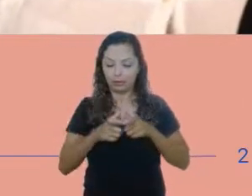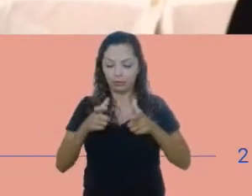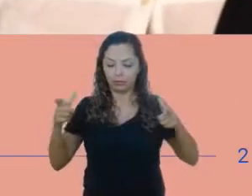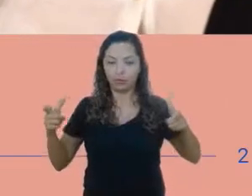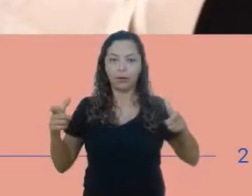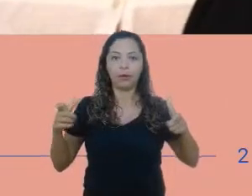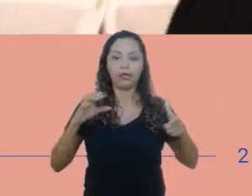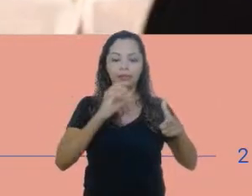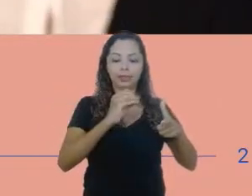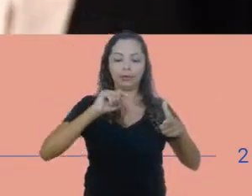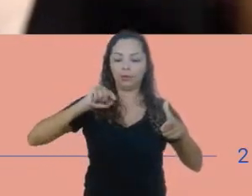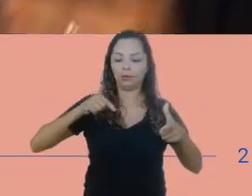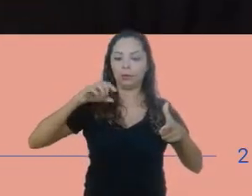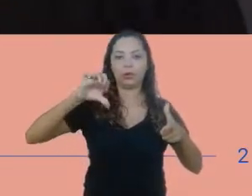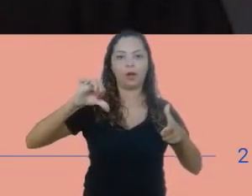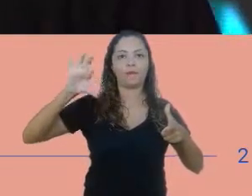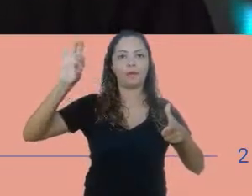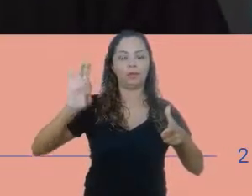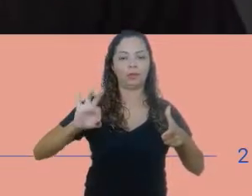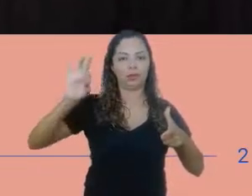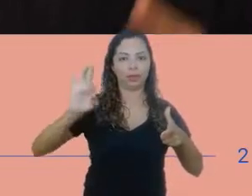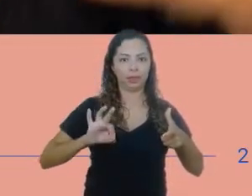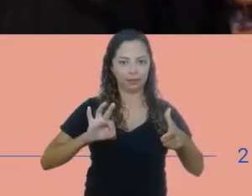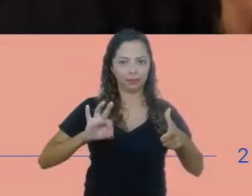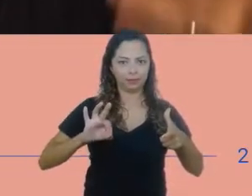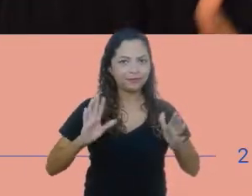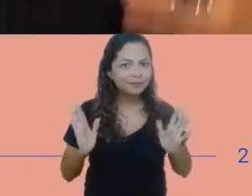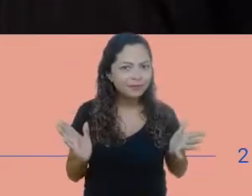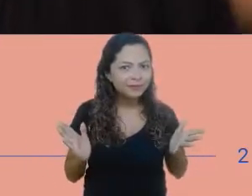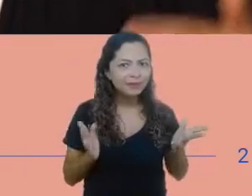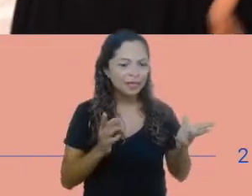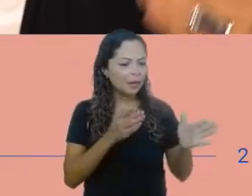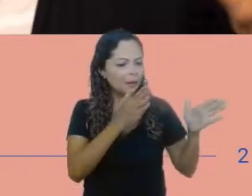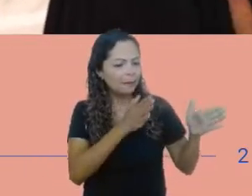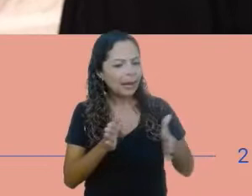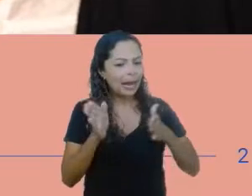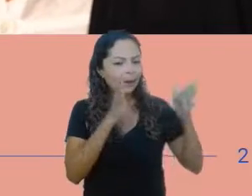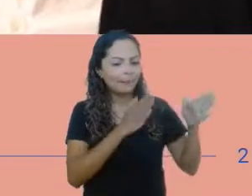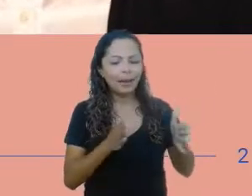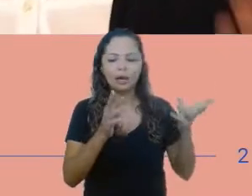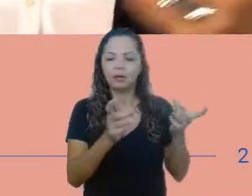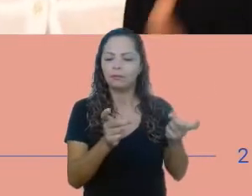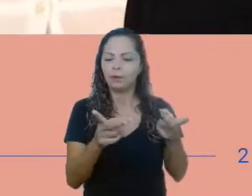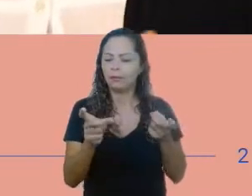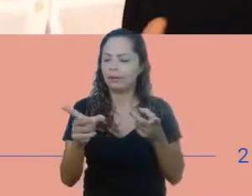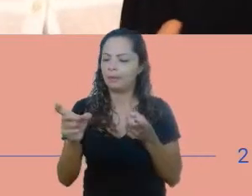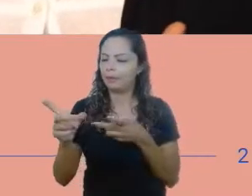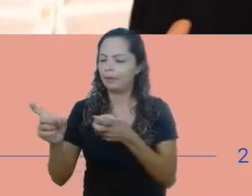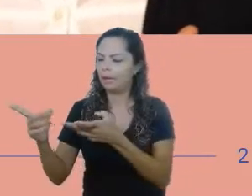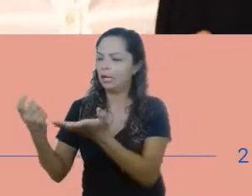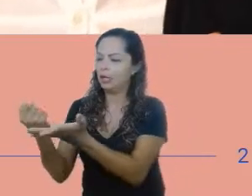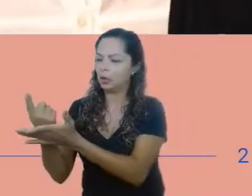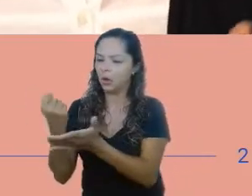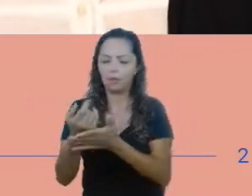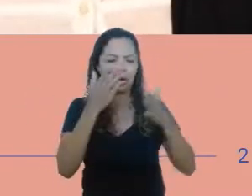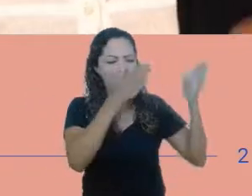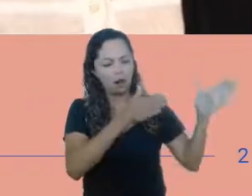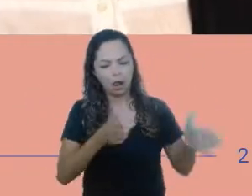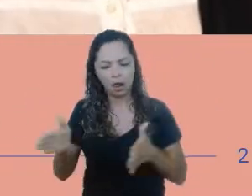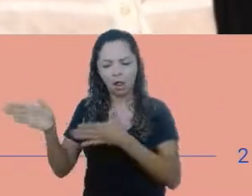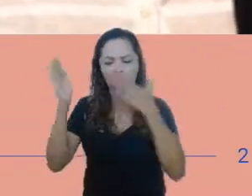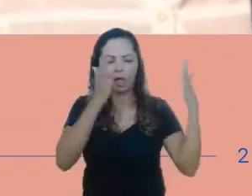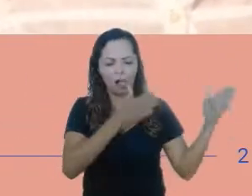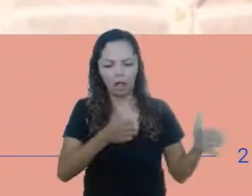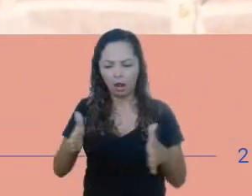continuar nesse modelo linear de produção essa produção e consumo e a União Europeia também já calculou